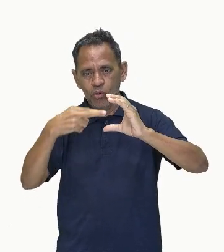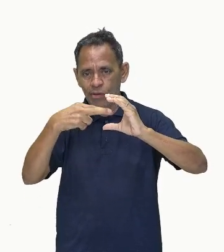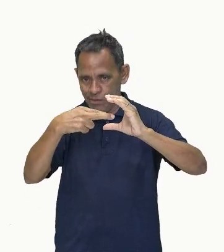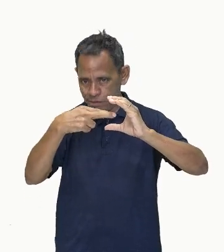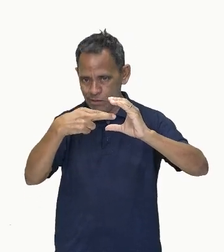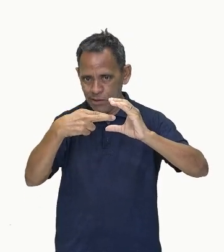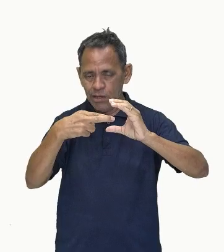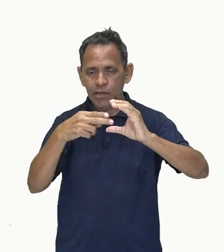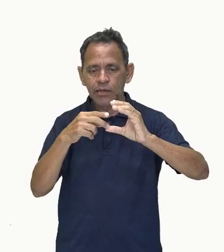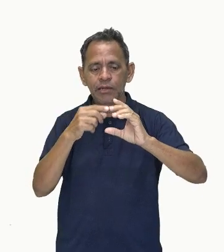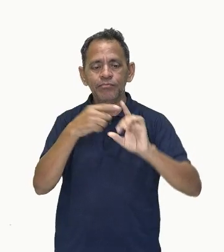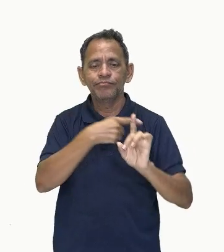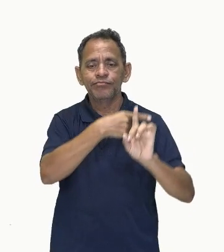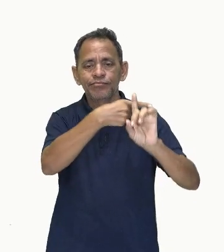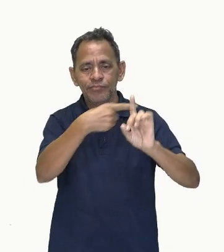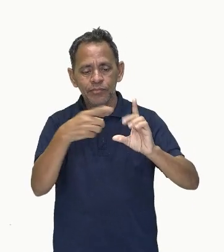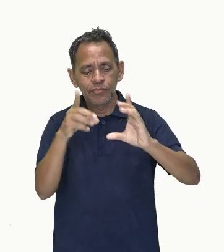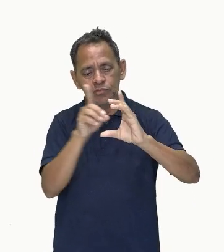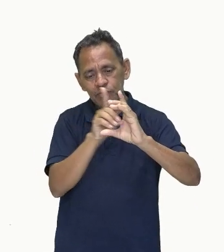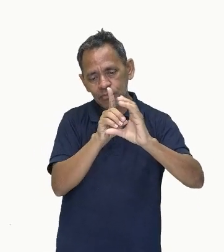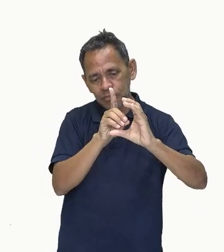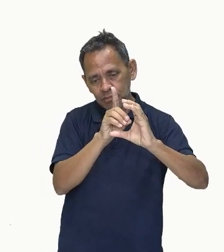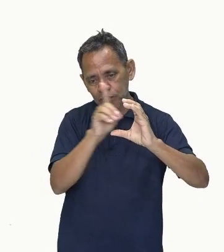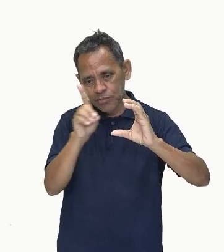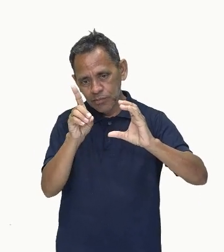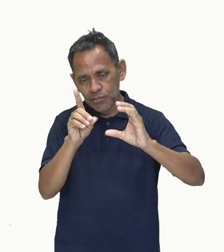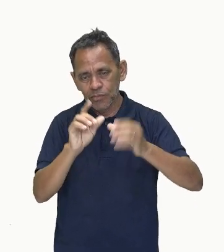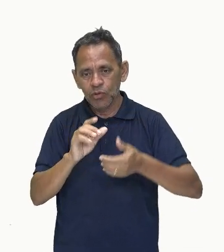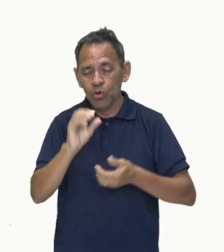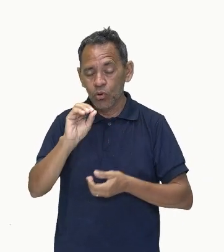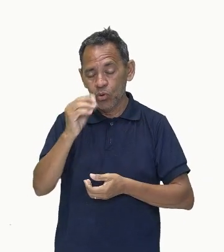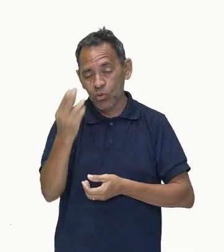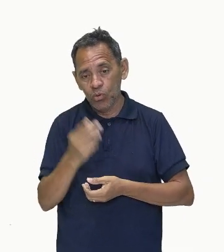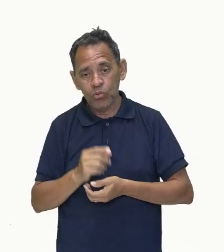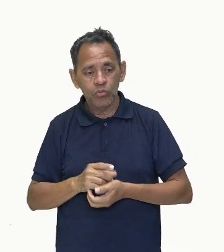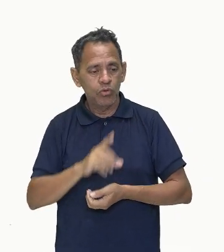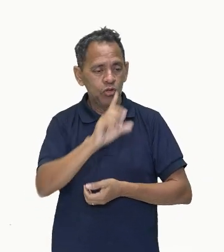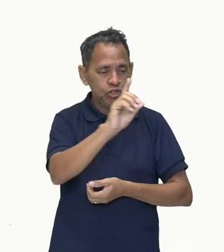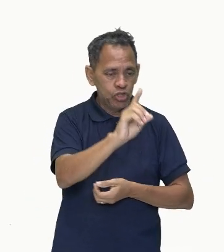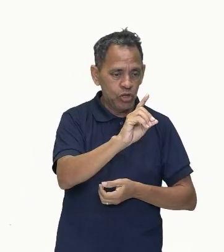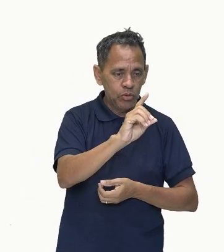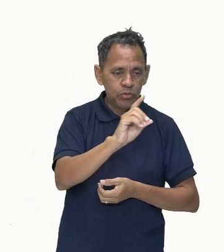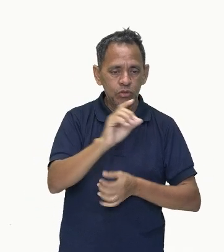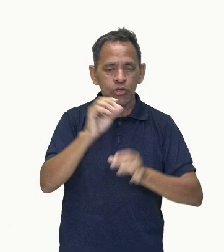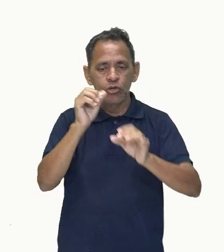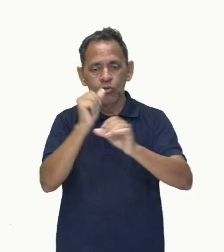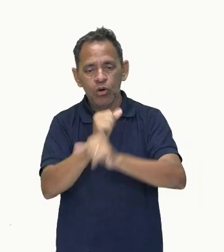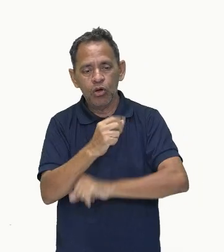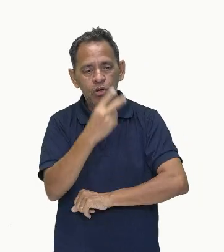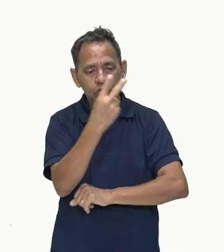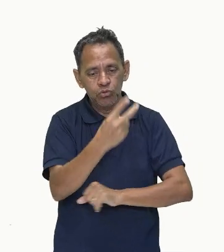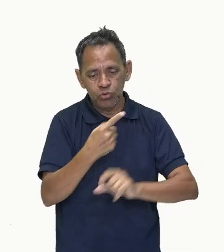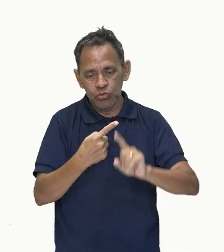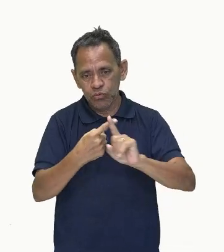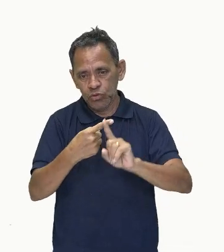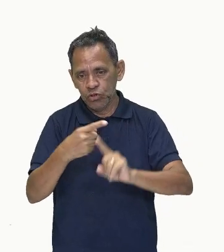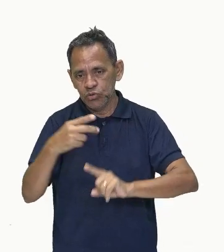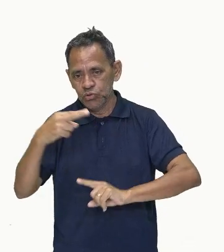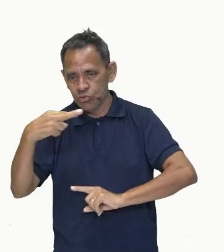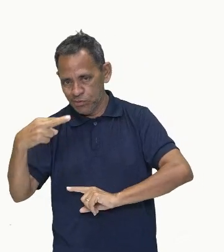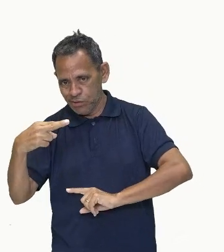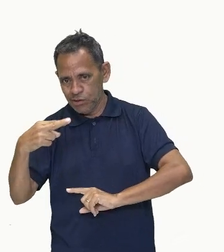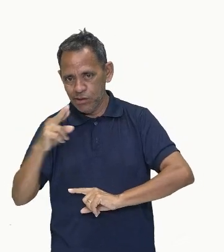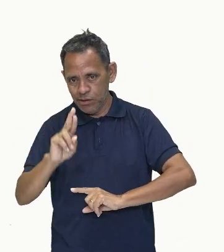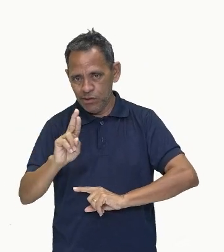Ou ainda eu posso dizer que o diâmetro é 2 vezes o raio, tá? Conceito bem simples, bem